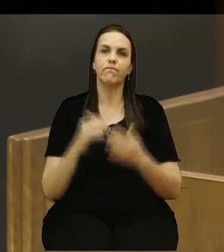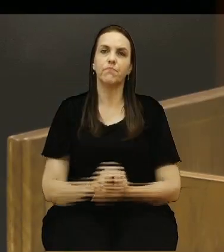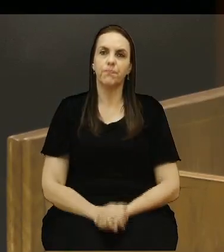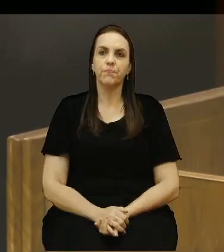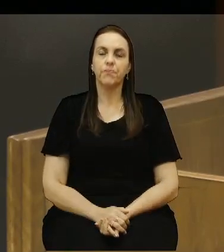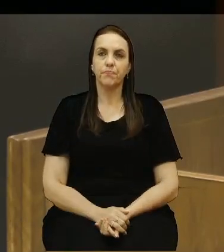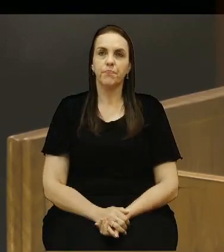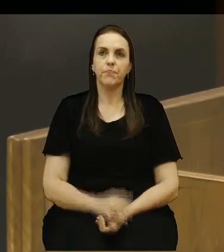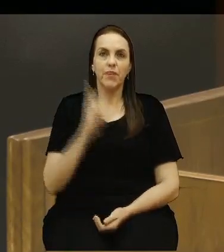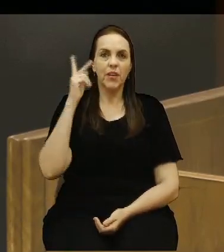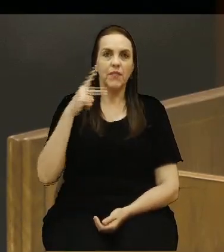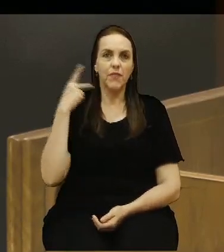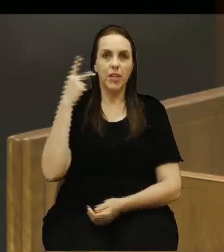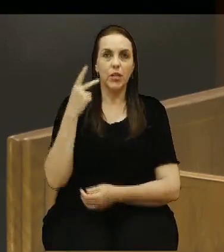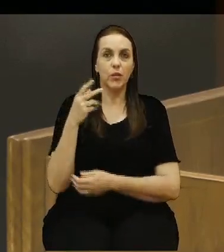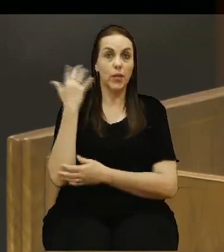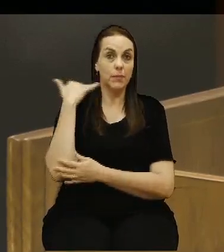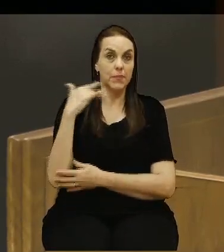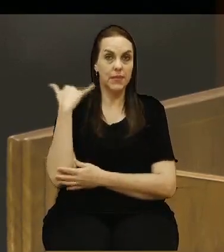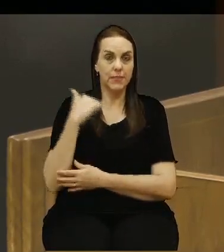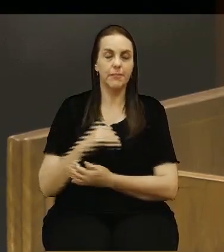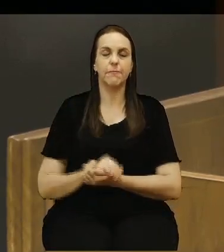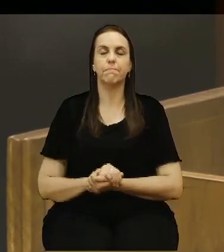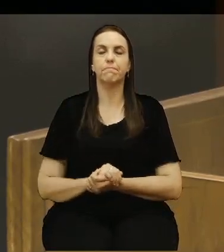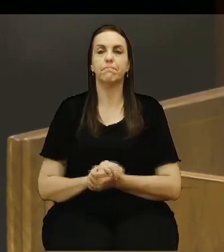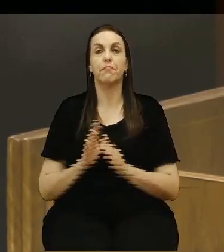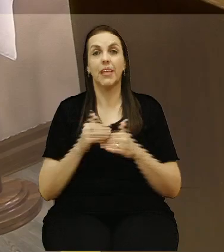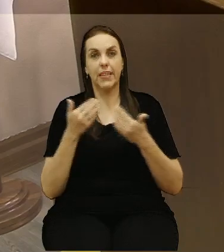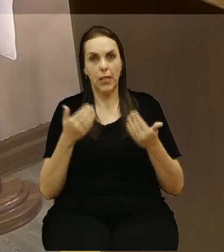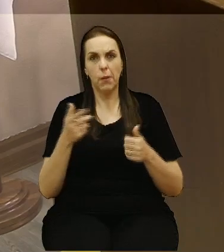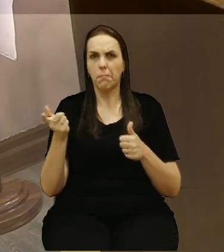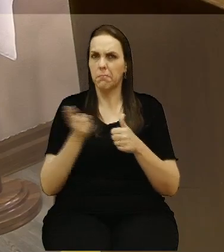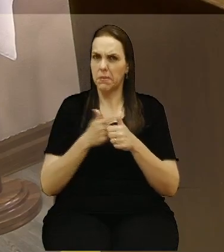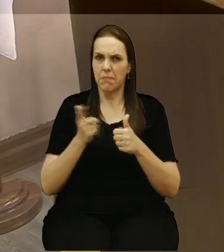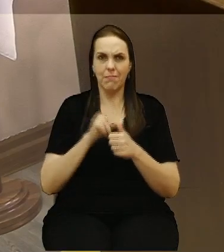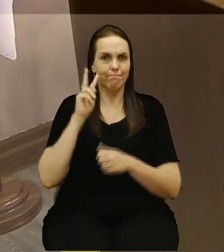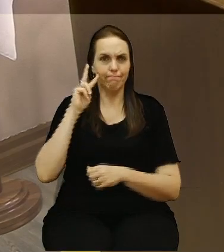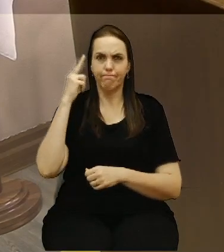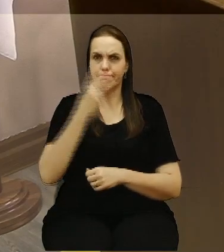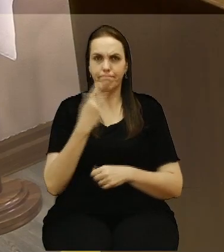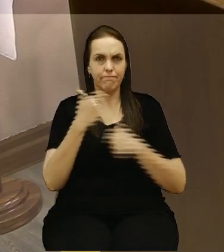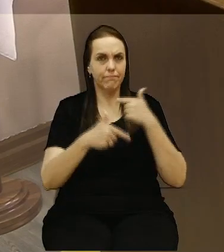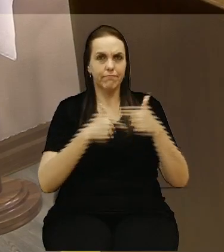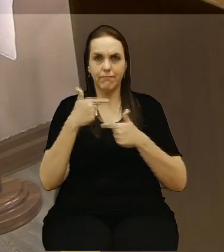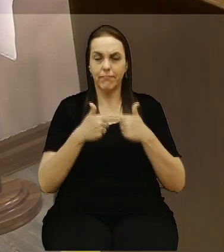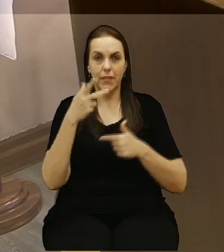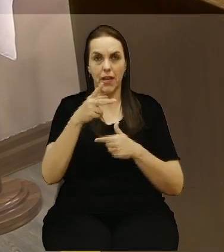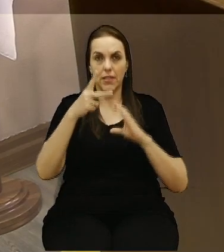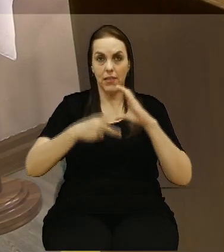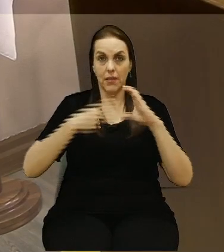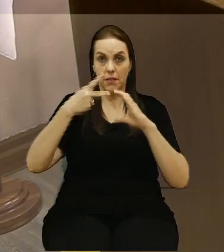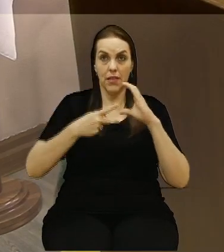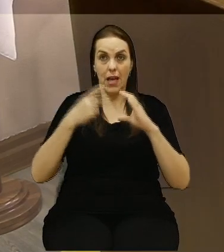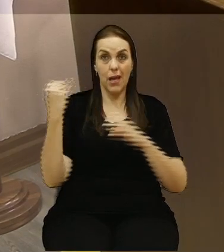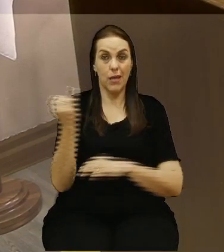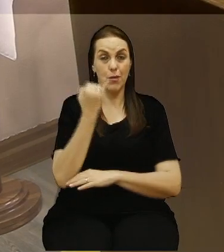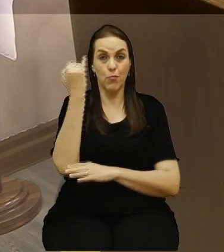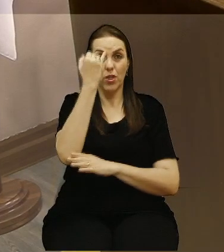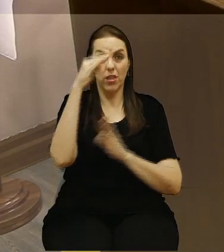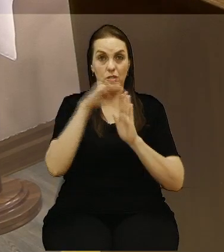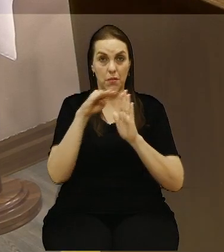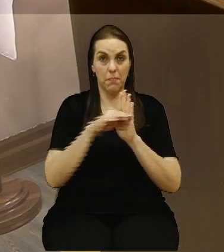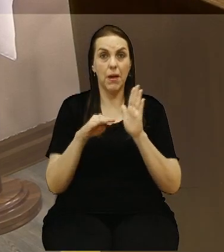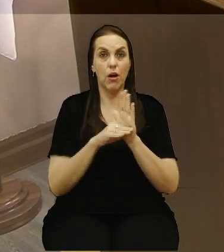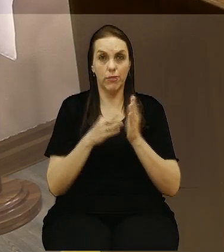Vereadora Andressa Marques. Vereadora Andressa, primeiro reconhecer o seu trabalho nessa casa, né, importante pauta que trouxe a